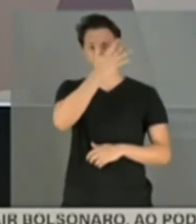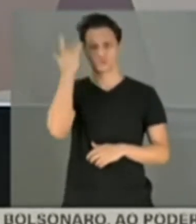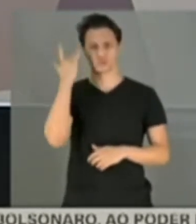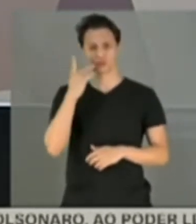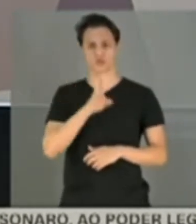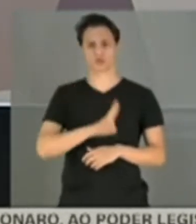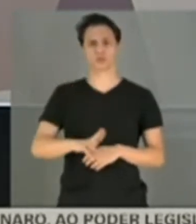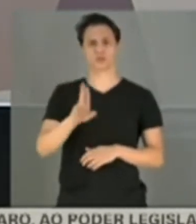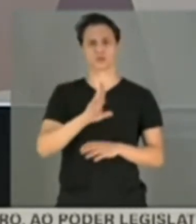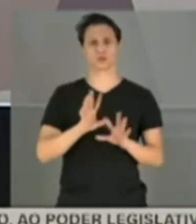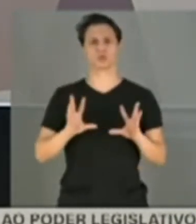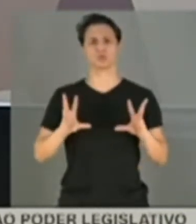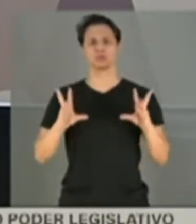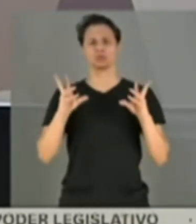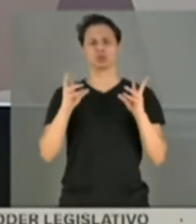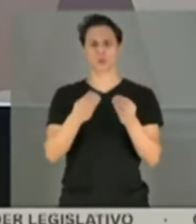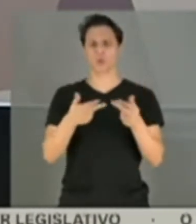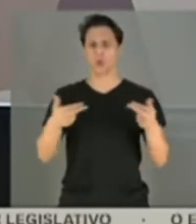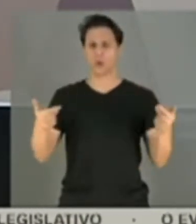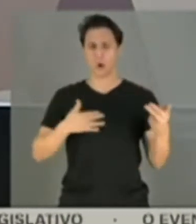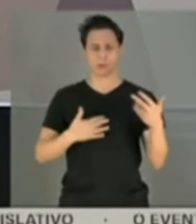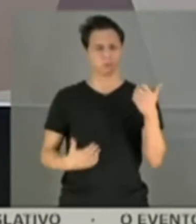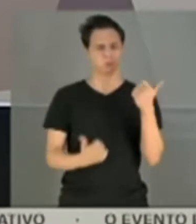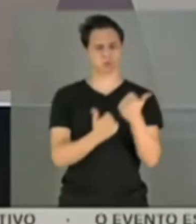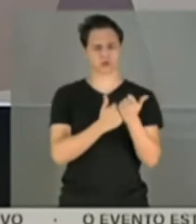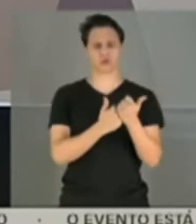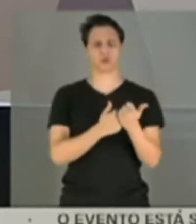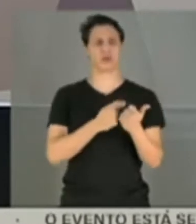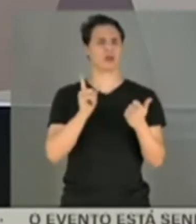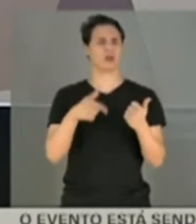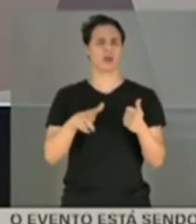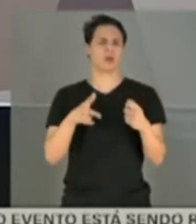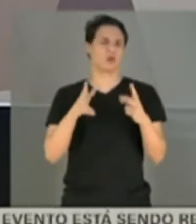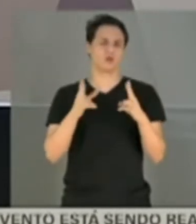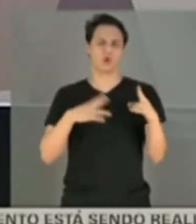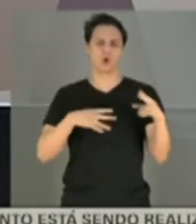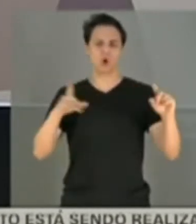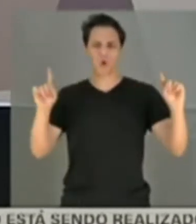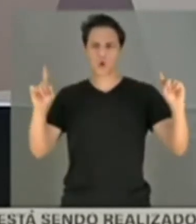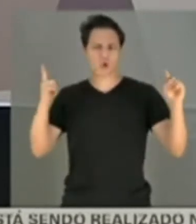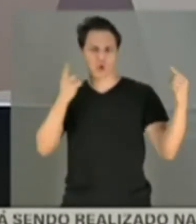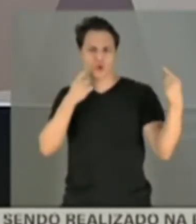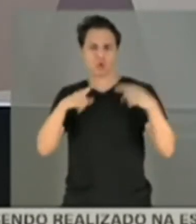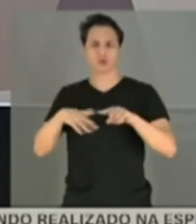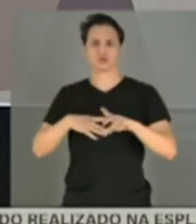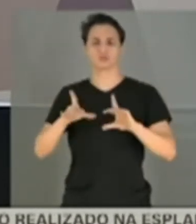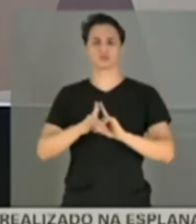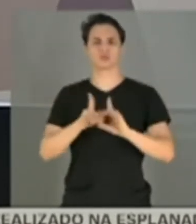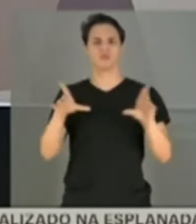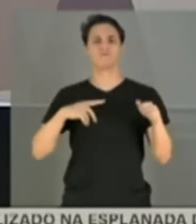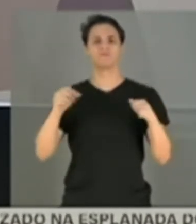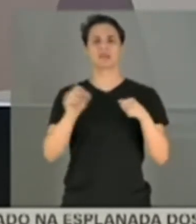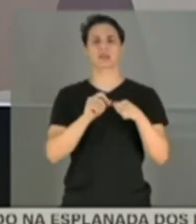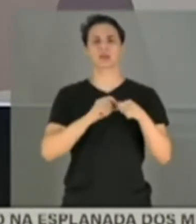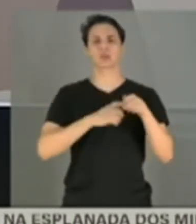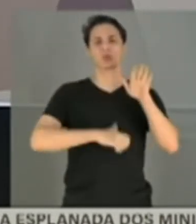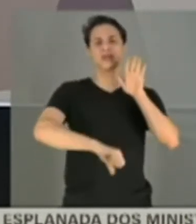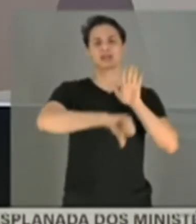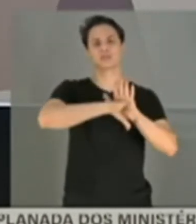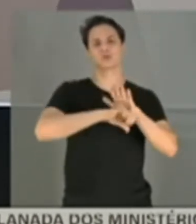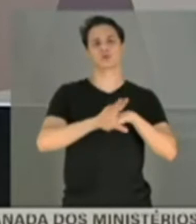os meios para apoiar um golpe estão contra a democracia, estão cometendo um crime